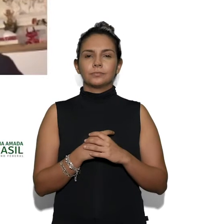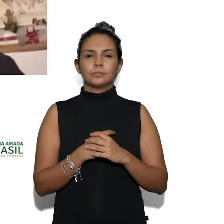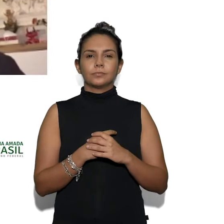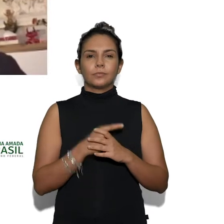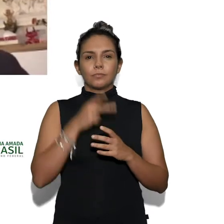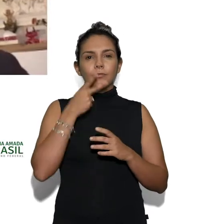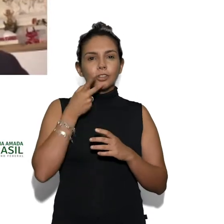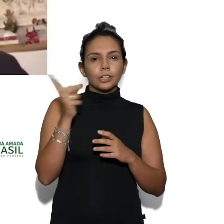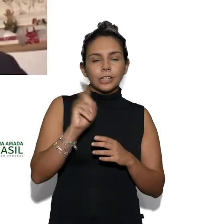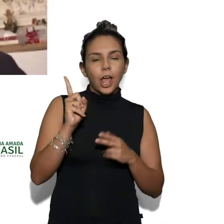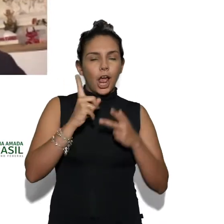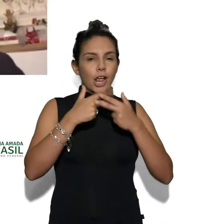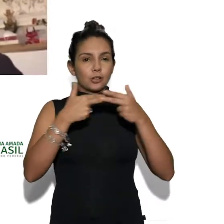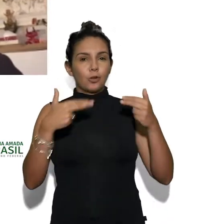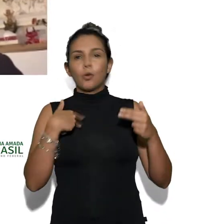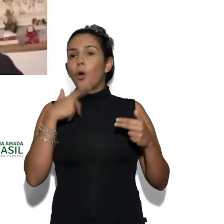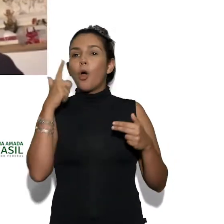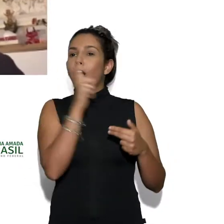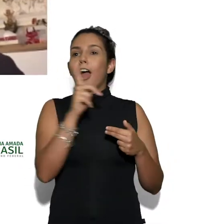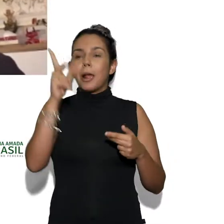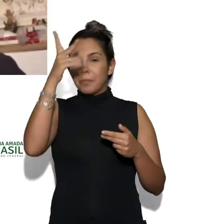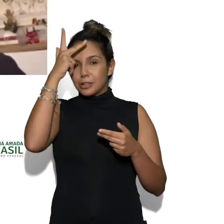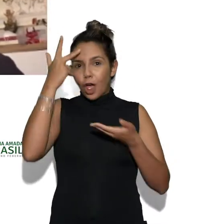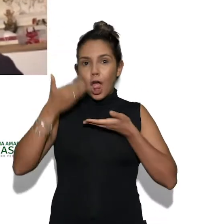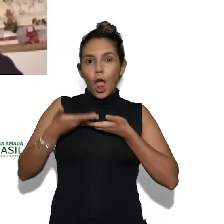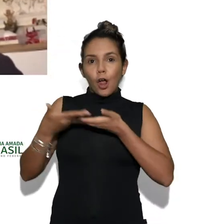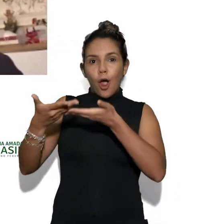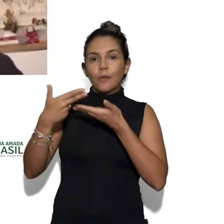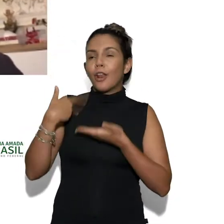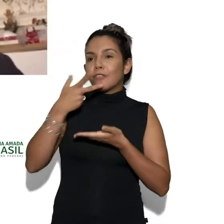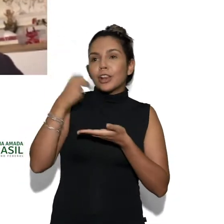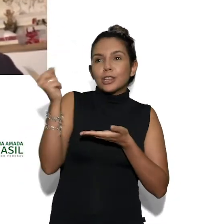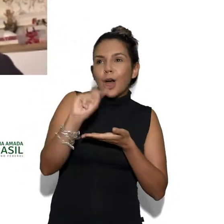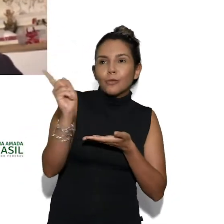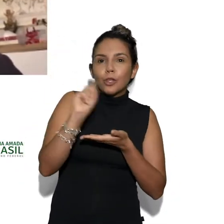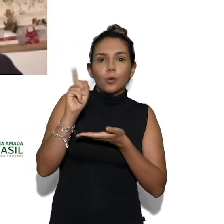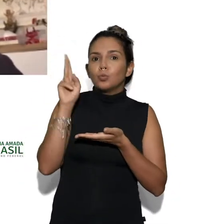não dizer não às coisas, o permanentemente